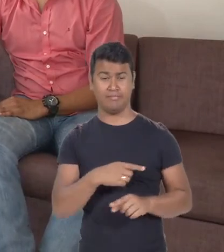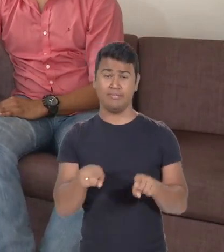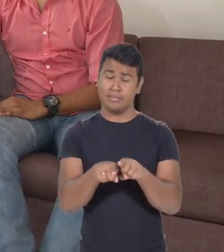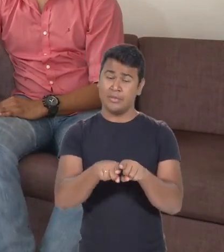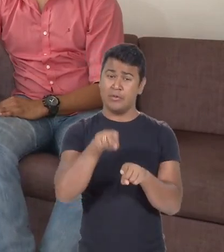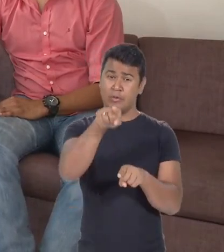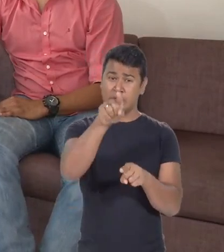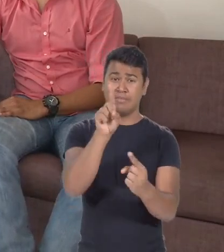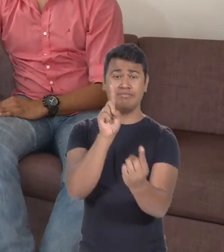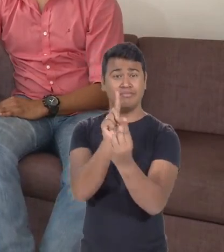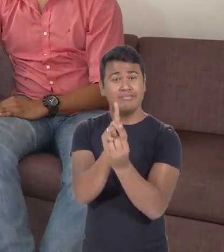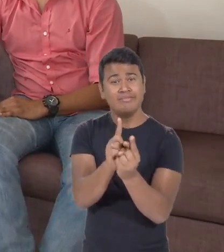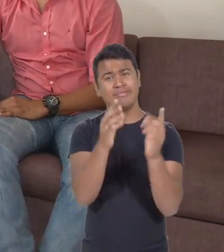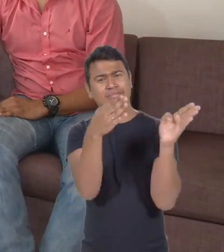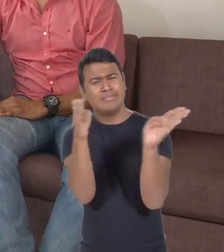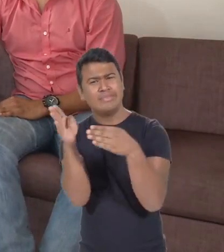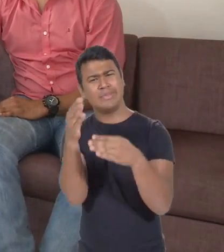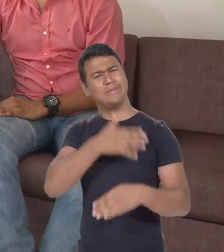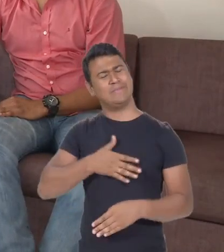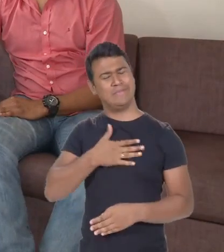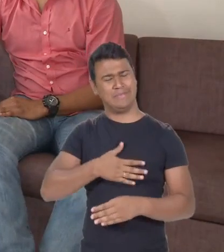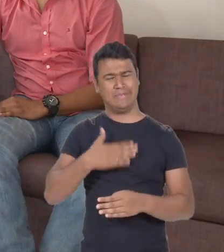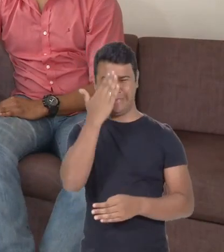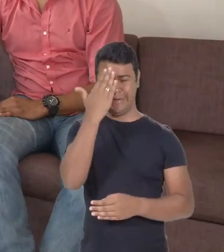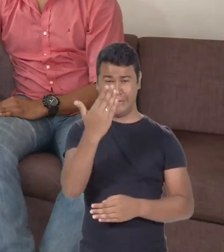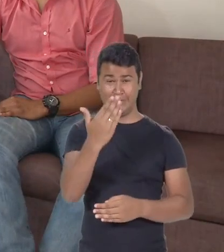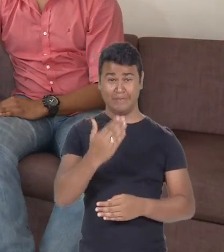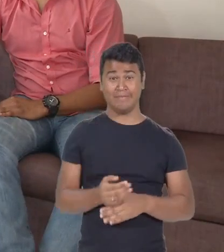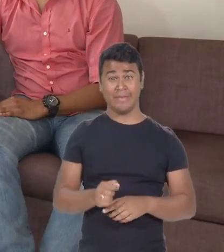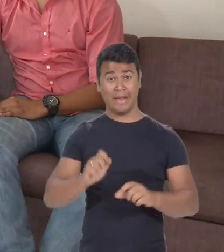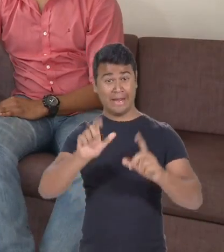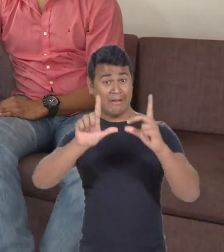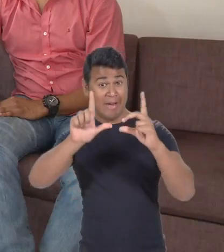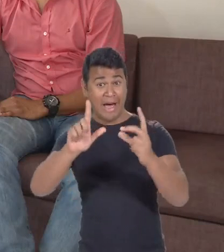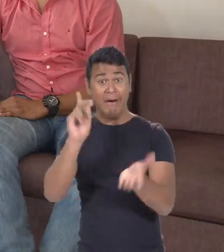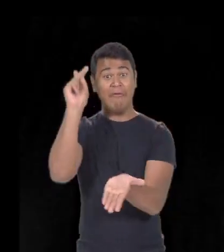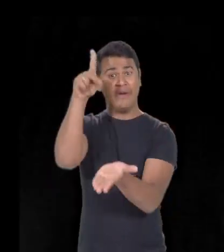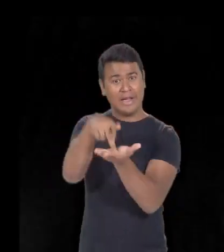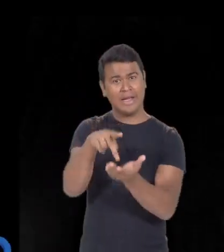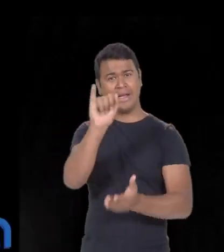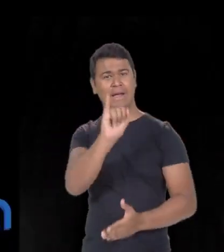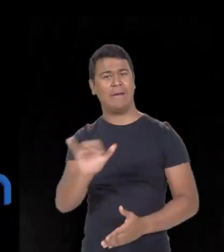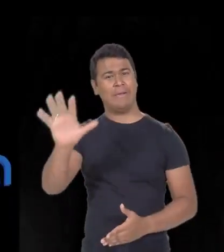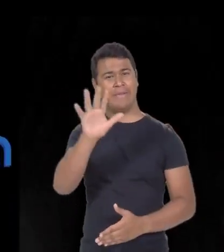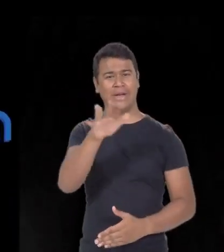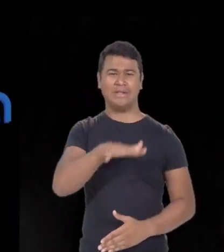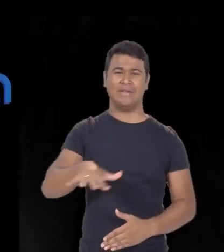gente até o finalzinho dessa entrevista. Muito obrigada. TV Caatinga, a verdadeira imagem do sertão.